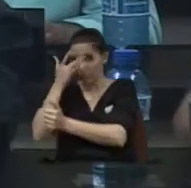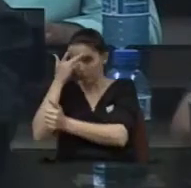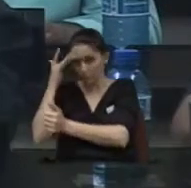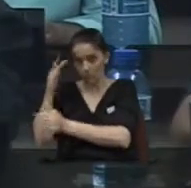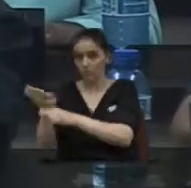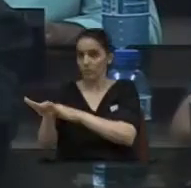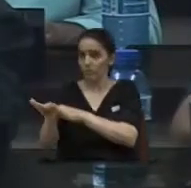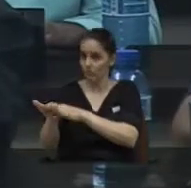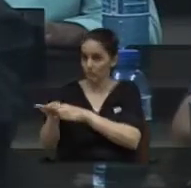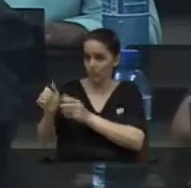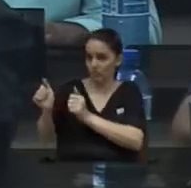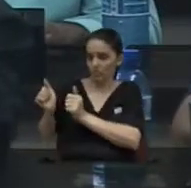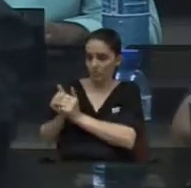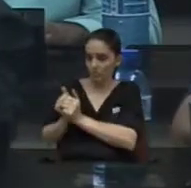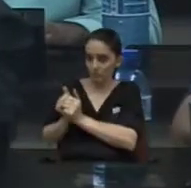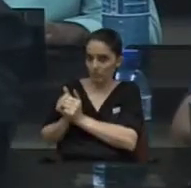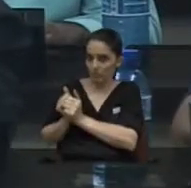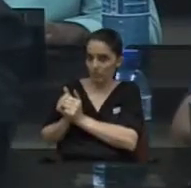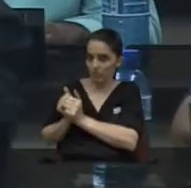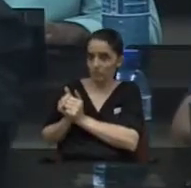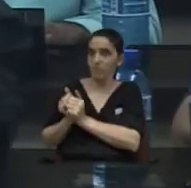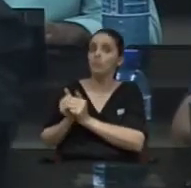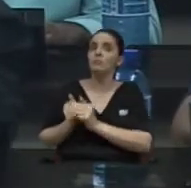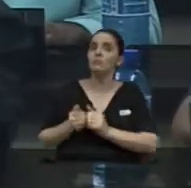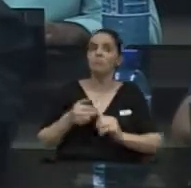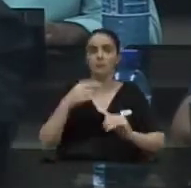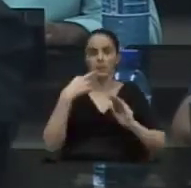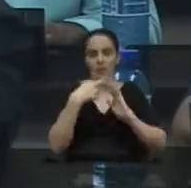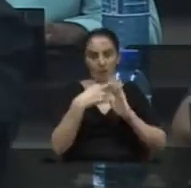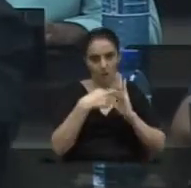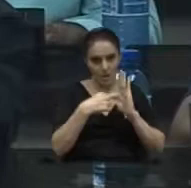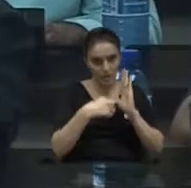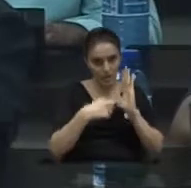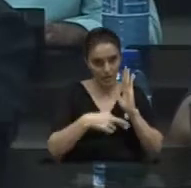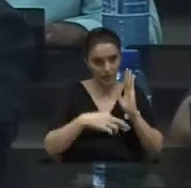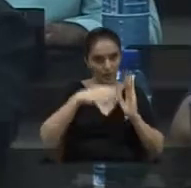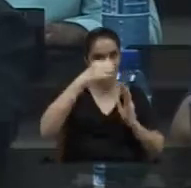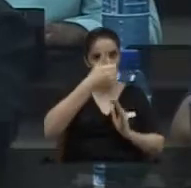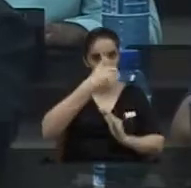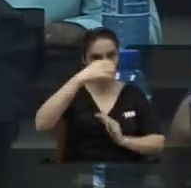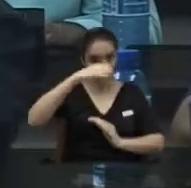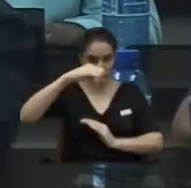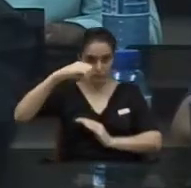O acompanhante hoje segue a regra, está sendo seguida a regra de 96, ou